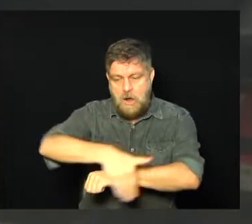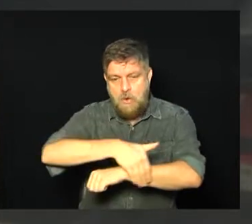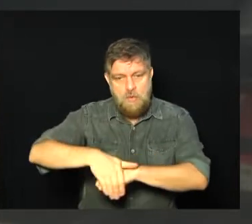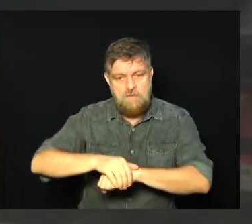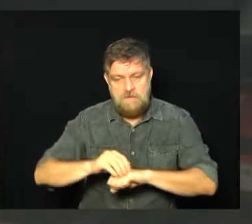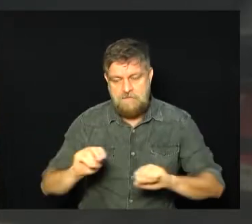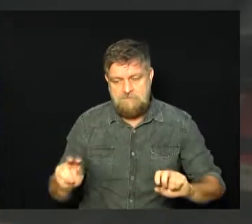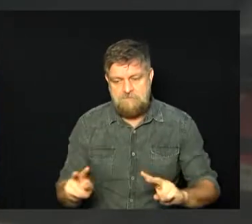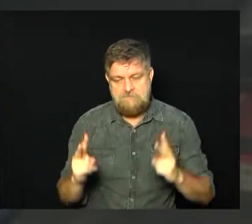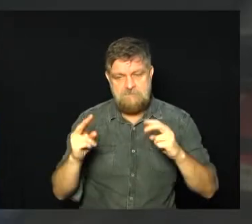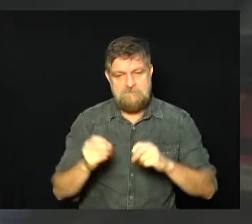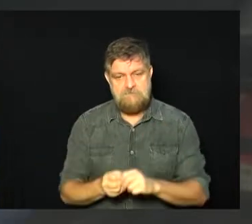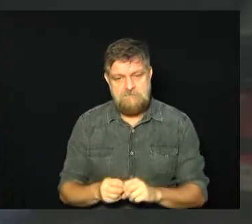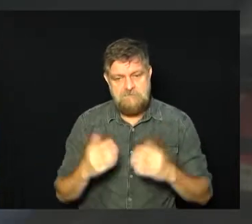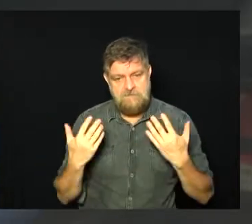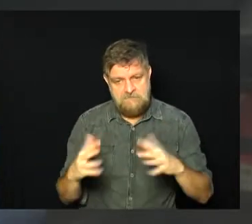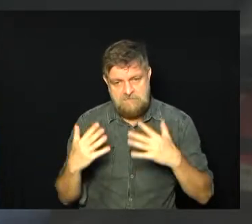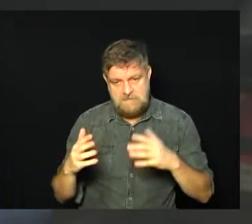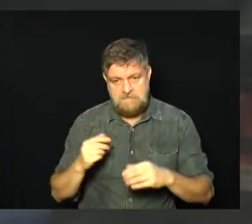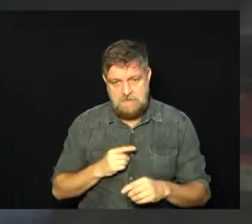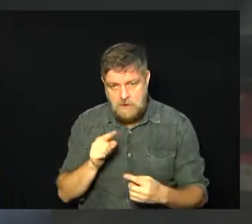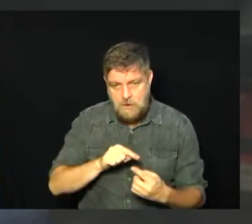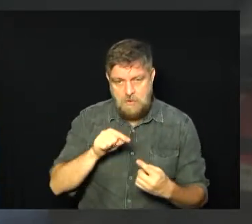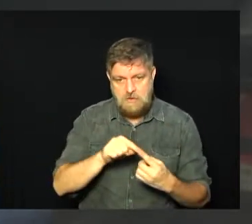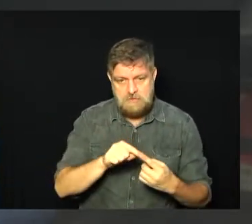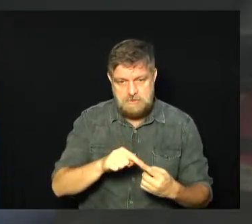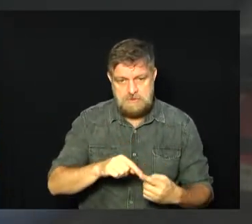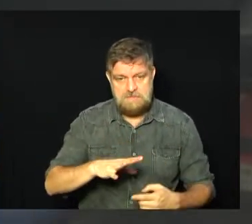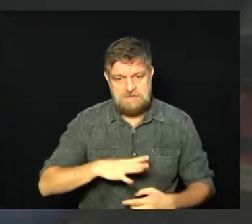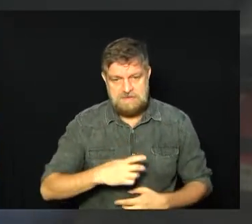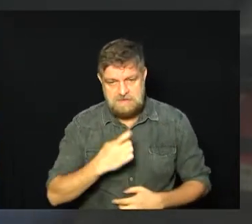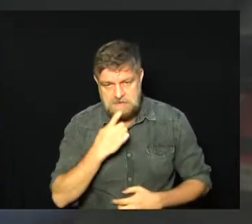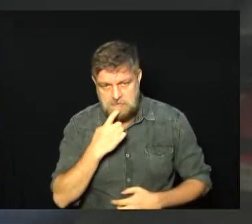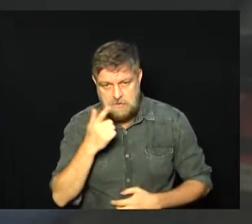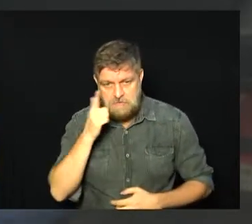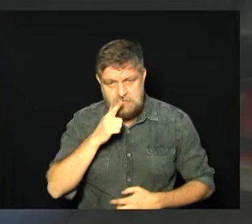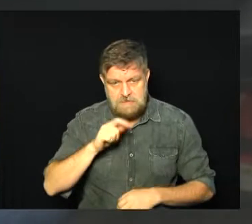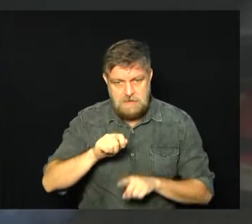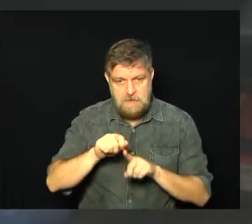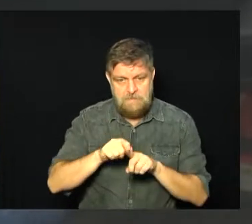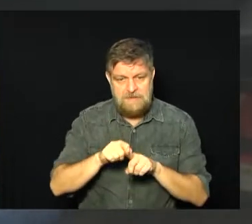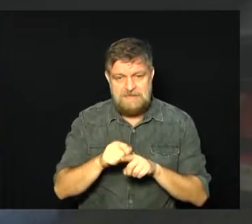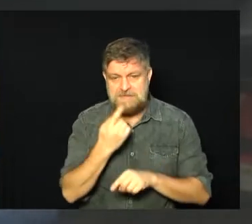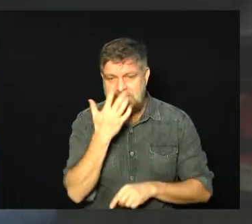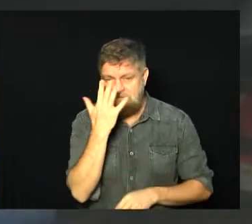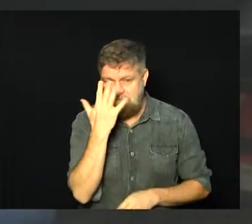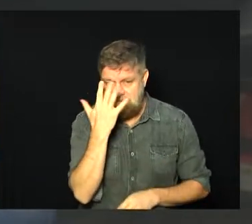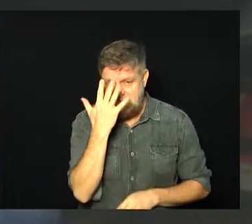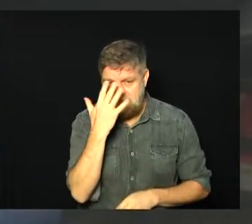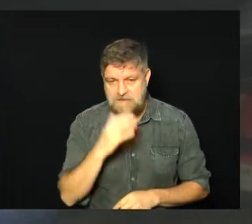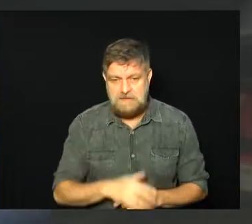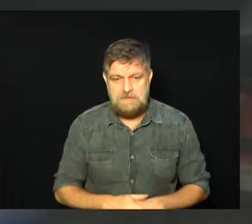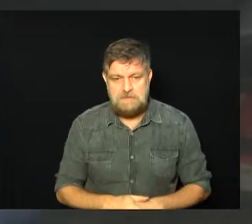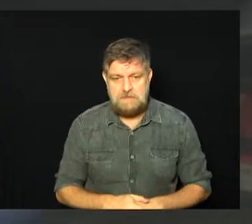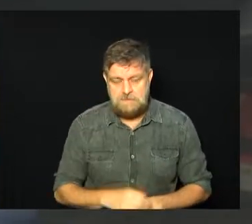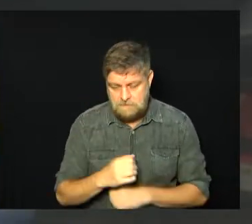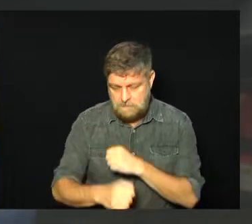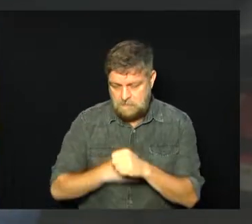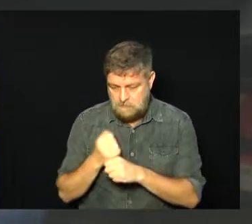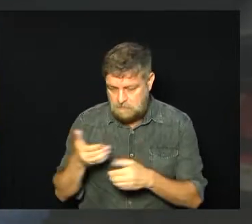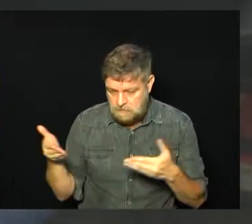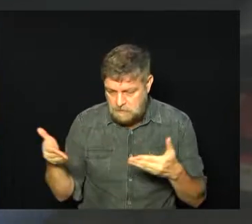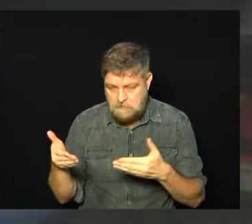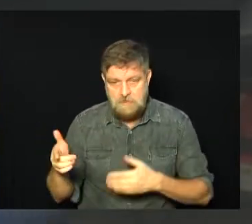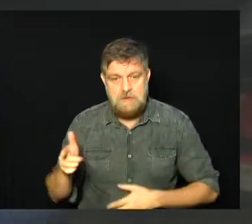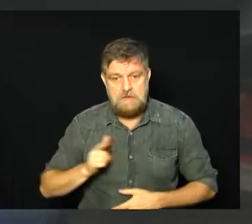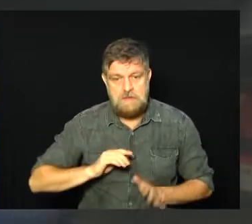Paulo, para desenvolver os parklets. Trouxemos isso aí já em fevereiro, dia 6 de fevereiro desse ano, a gente trouxe essas considerações